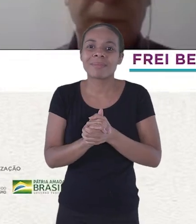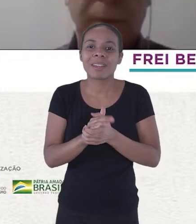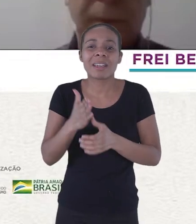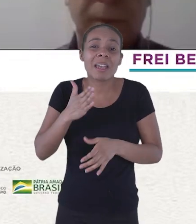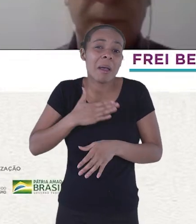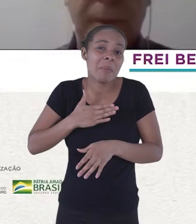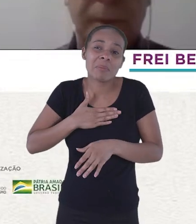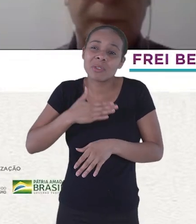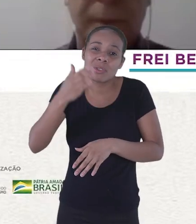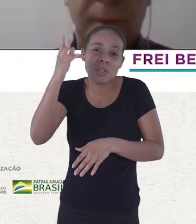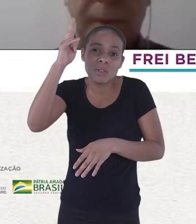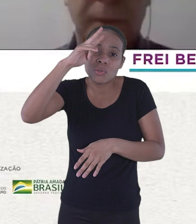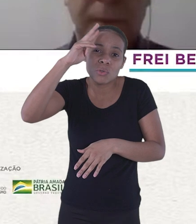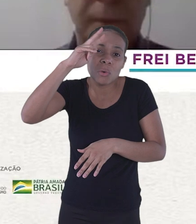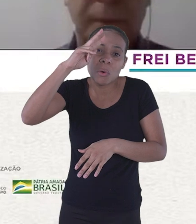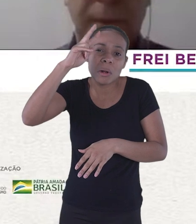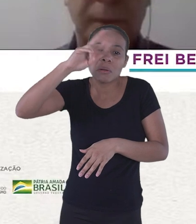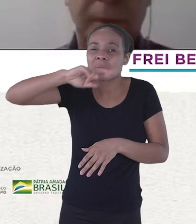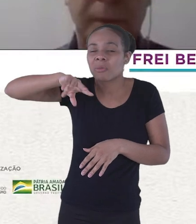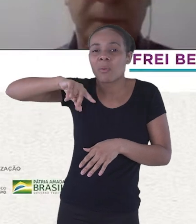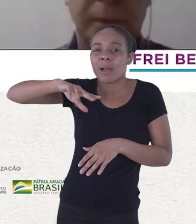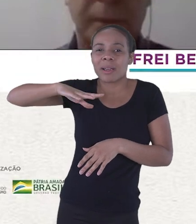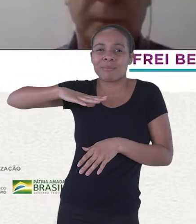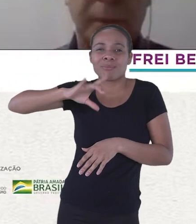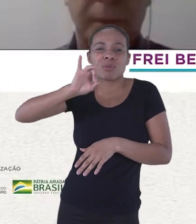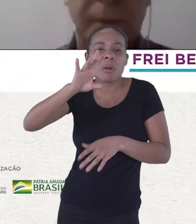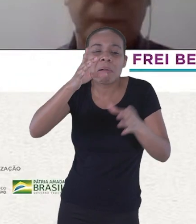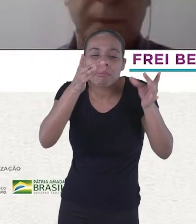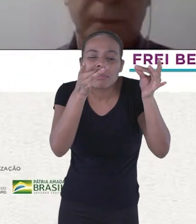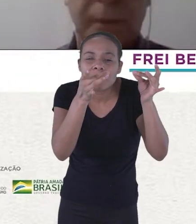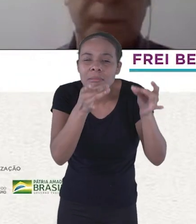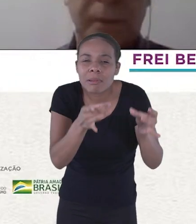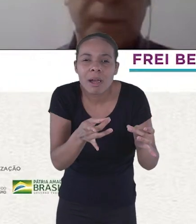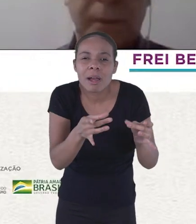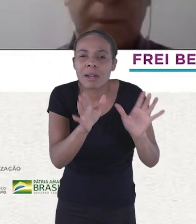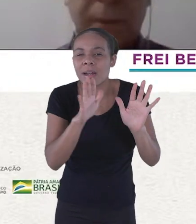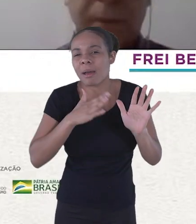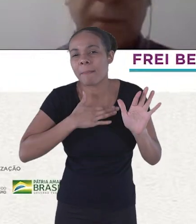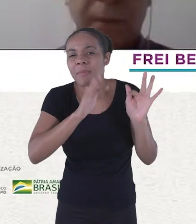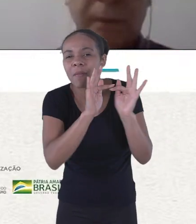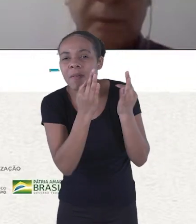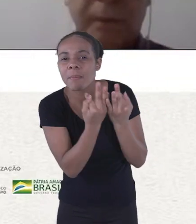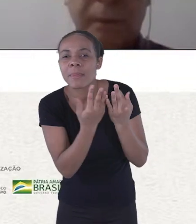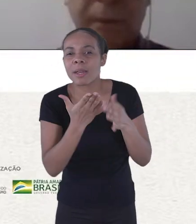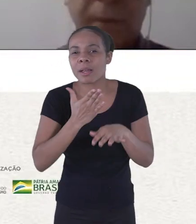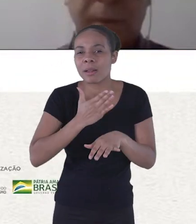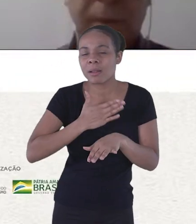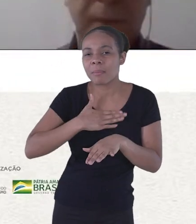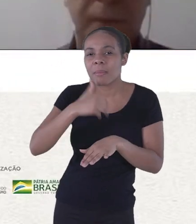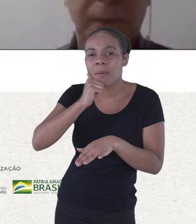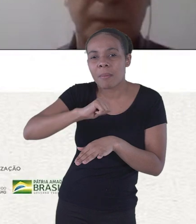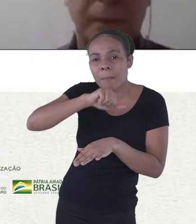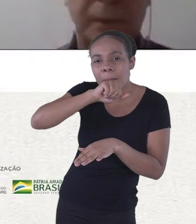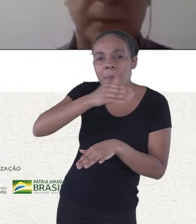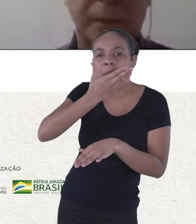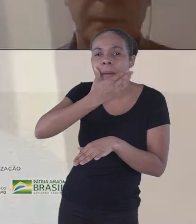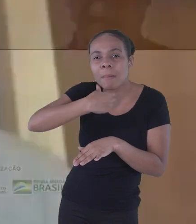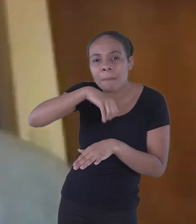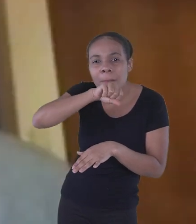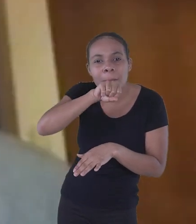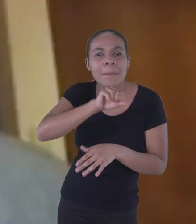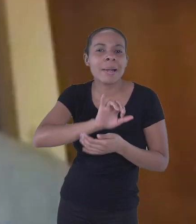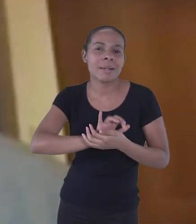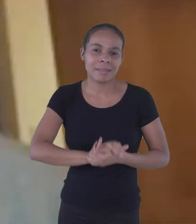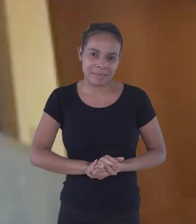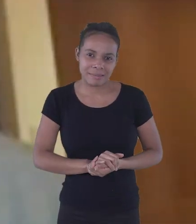minha história, para eu entrar em detalhes da história da minha família, dos meus pais, por exemplo. Então,